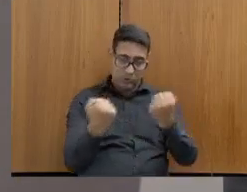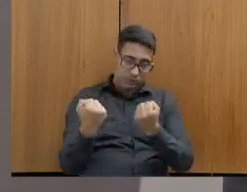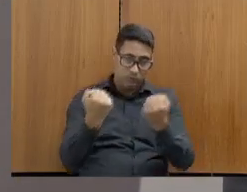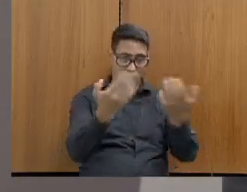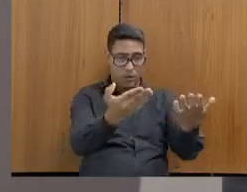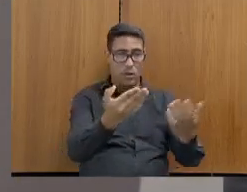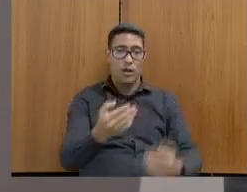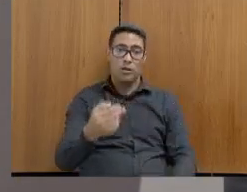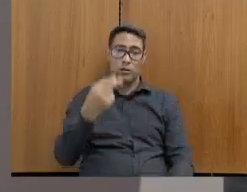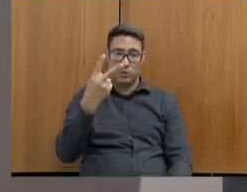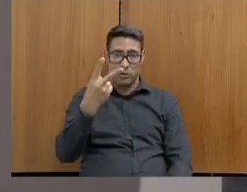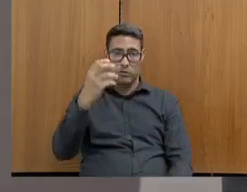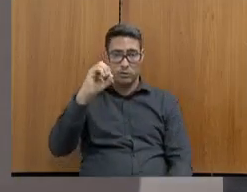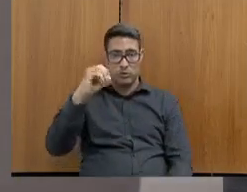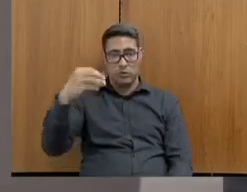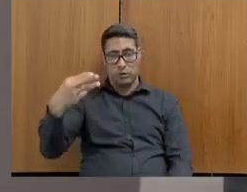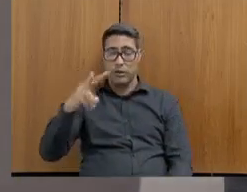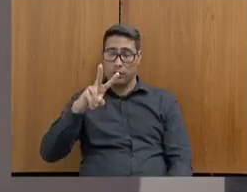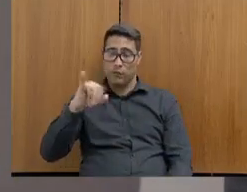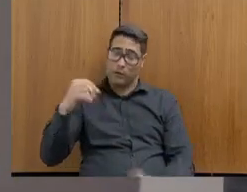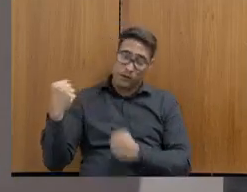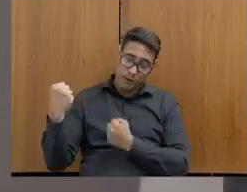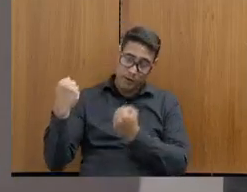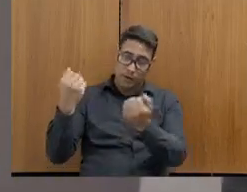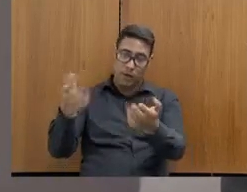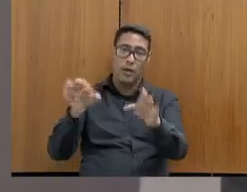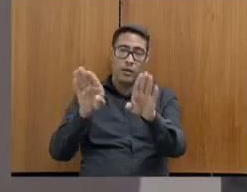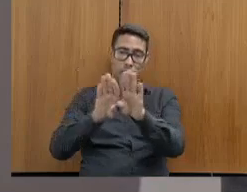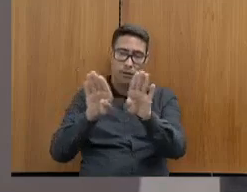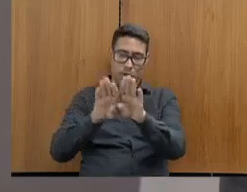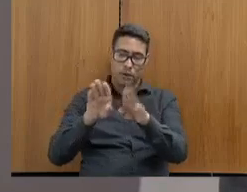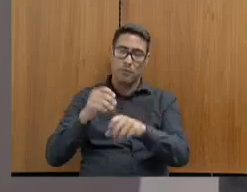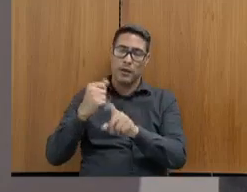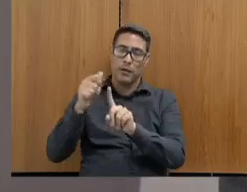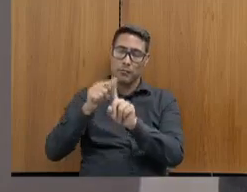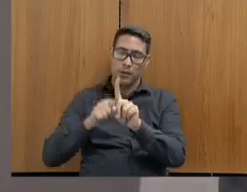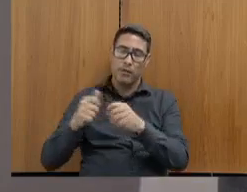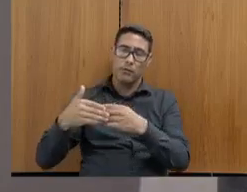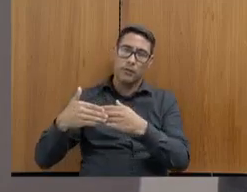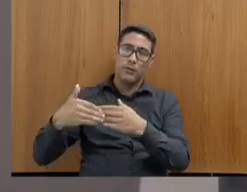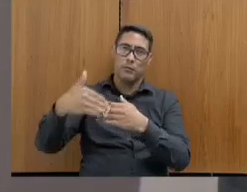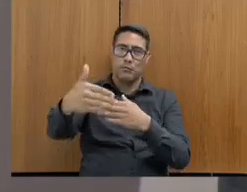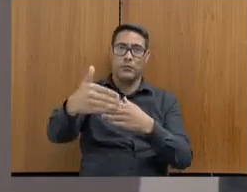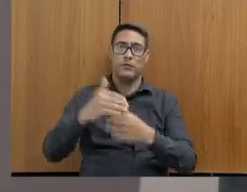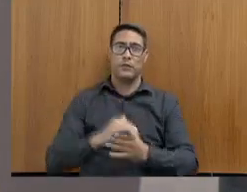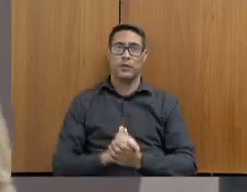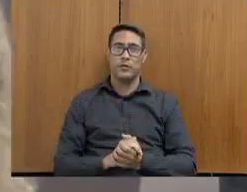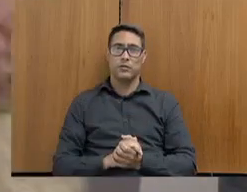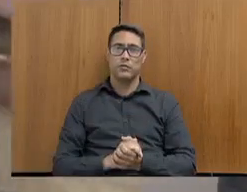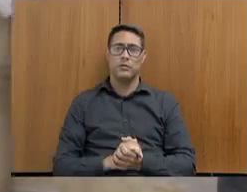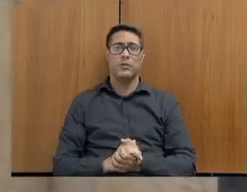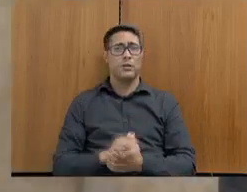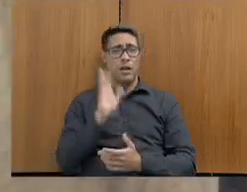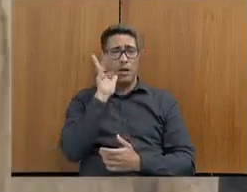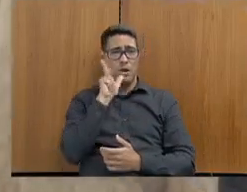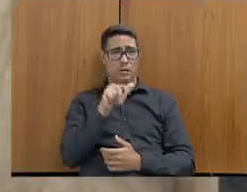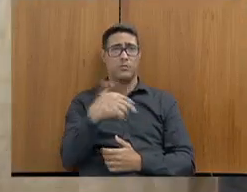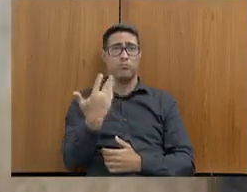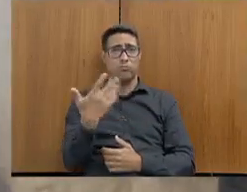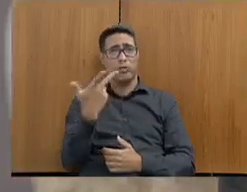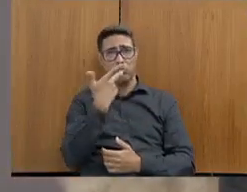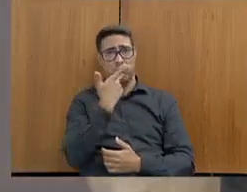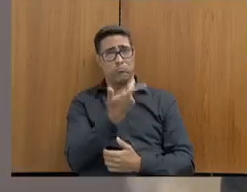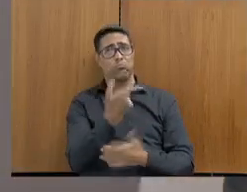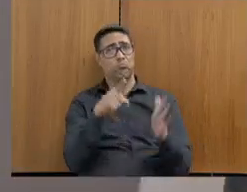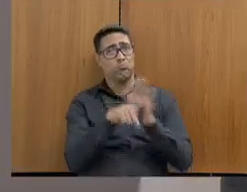licitadas que serão entregues as unidades aí nos próximos meses Então acho que são essas né as indagações